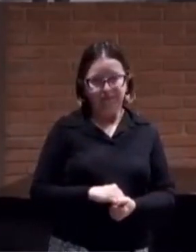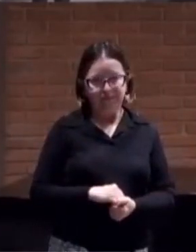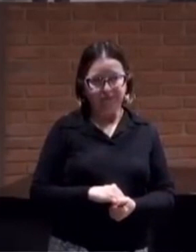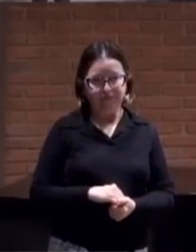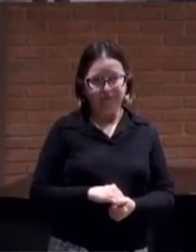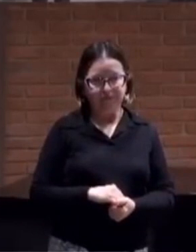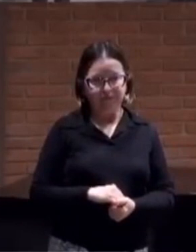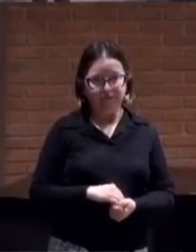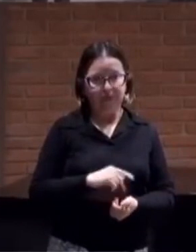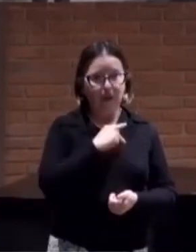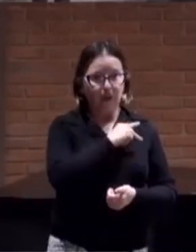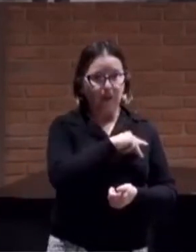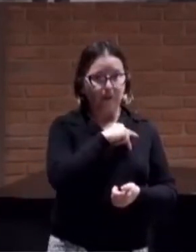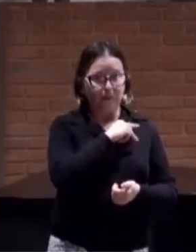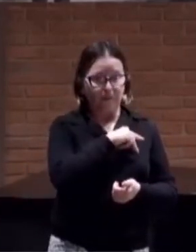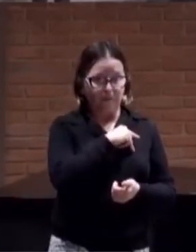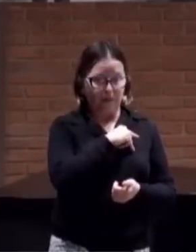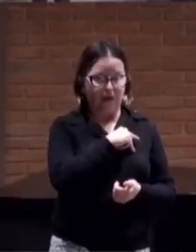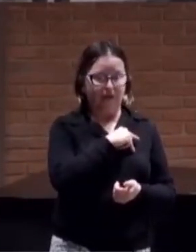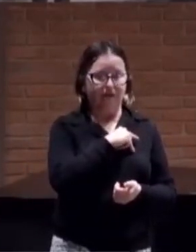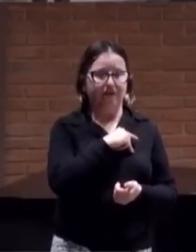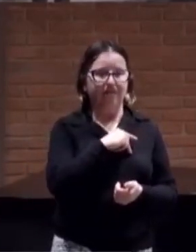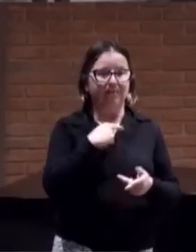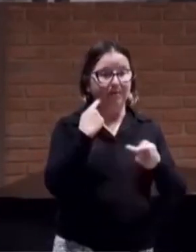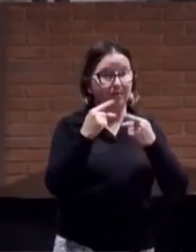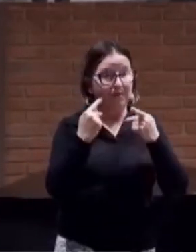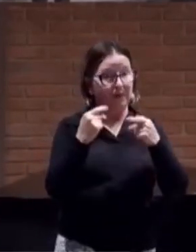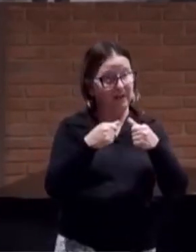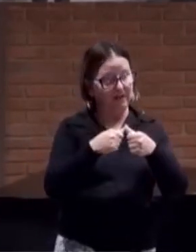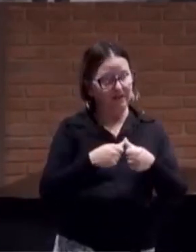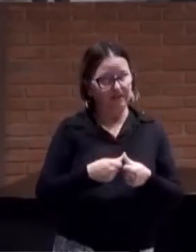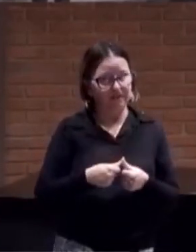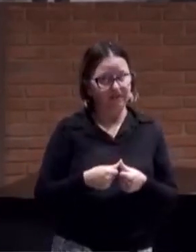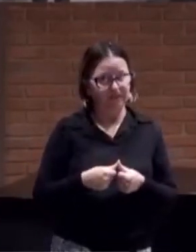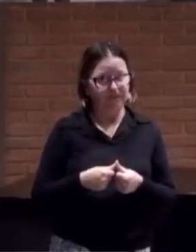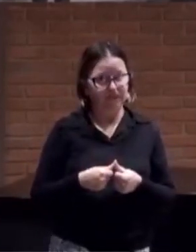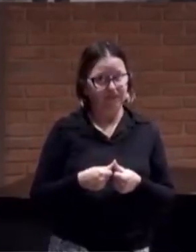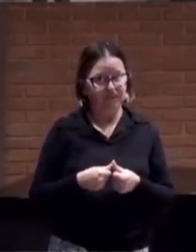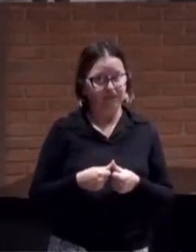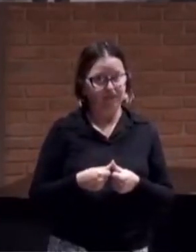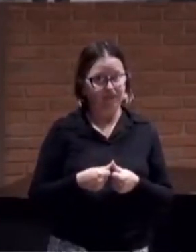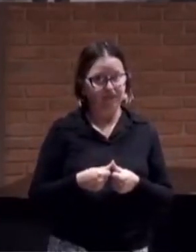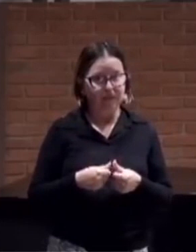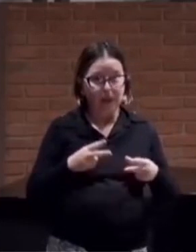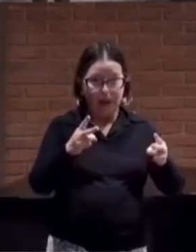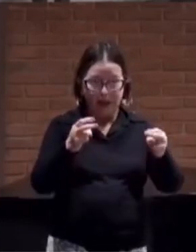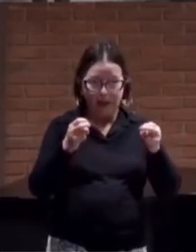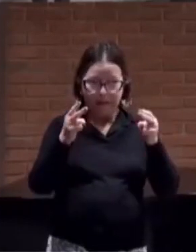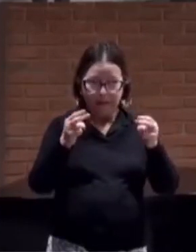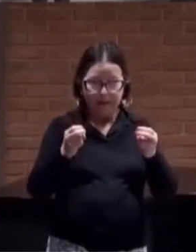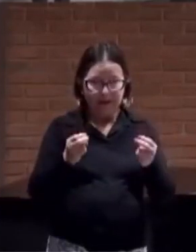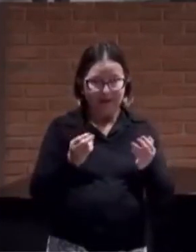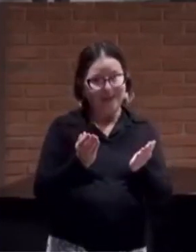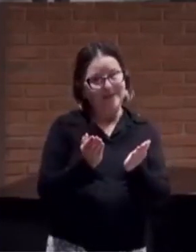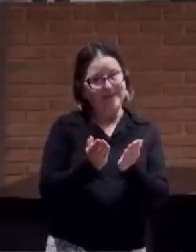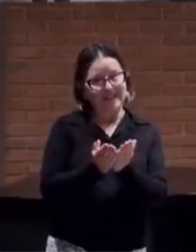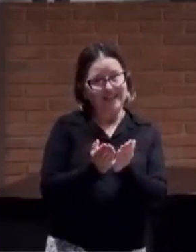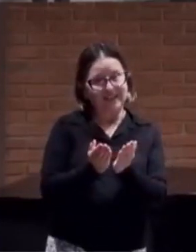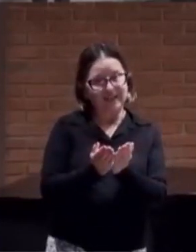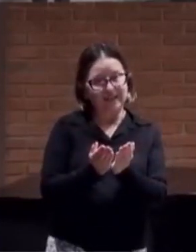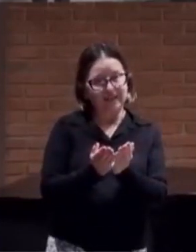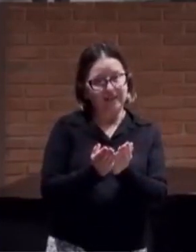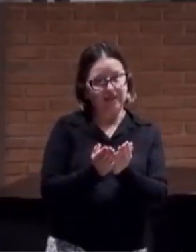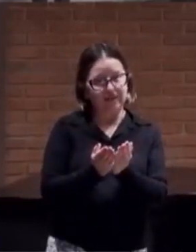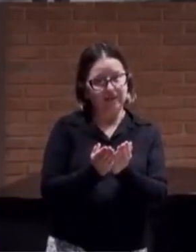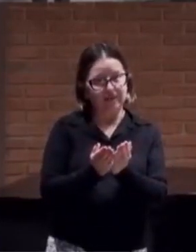O apóstolo Paulo tinha essa ideia. Quando ele perseguia os cristãos, ele estava achando que estava prestando um culto a